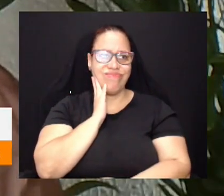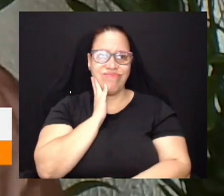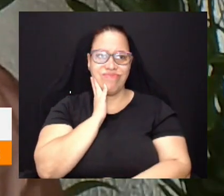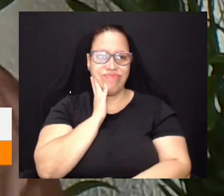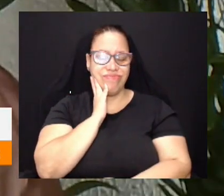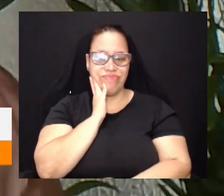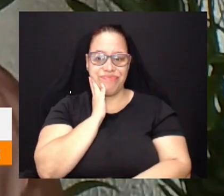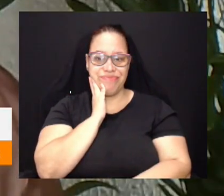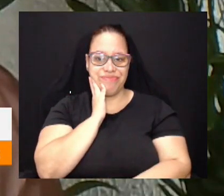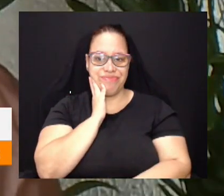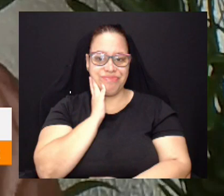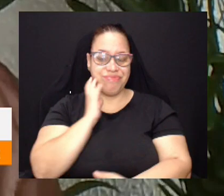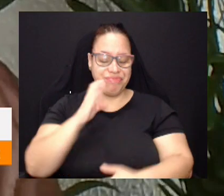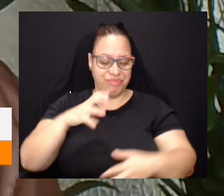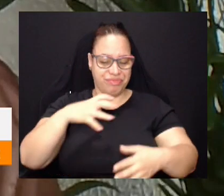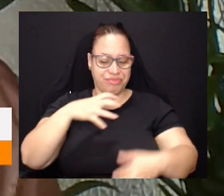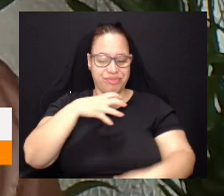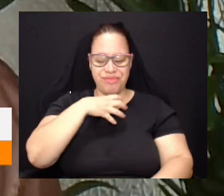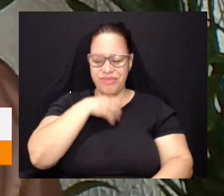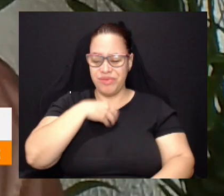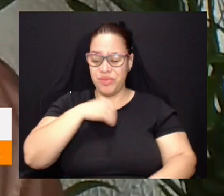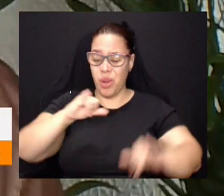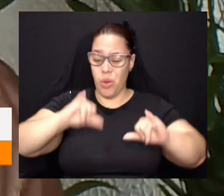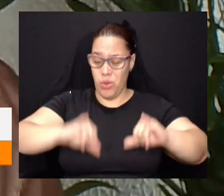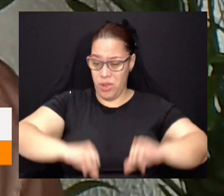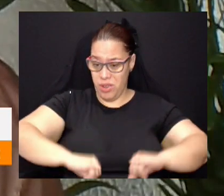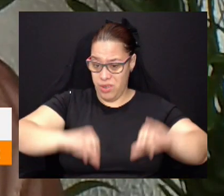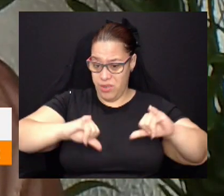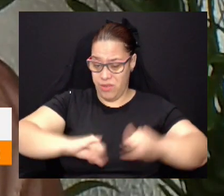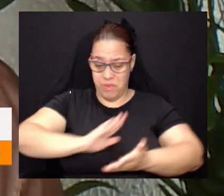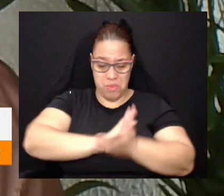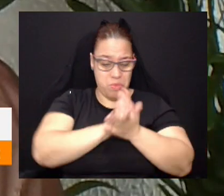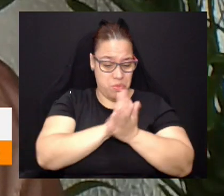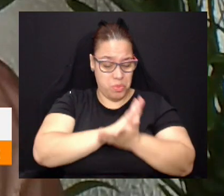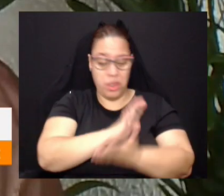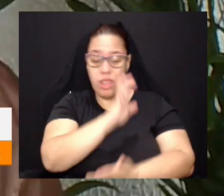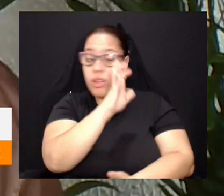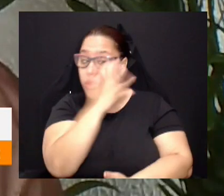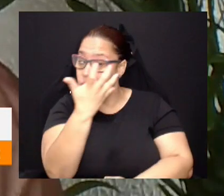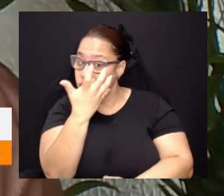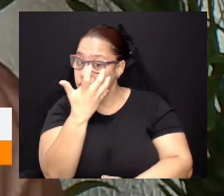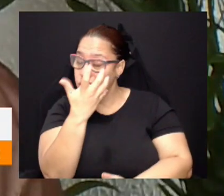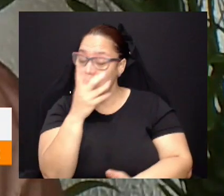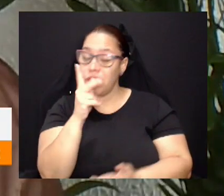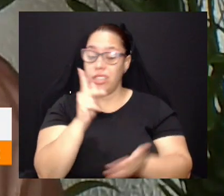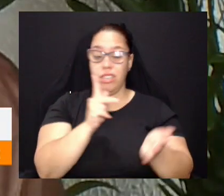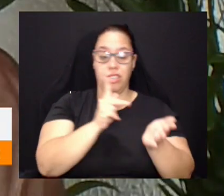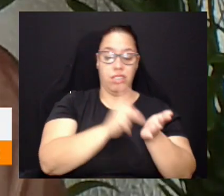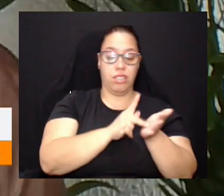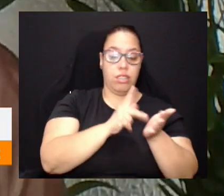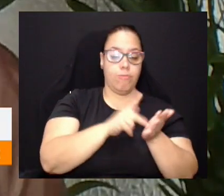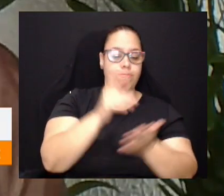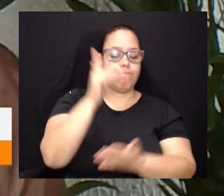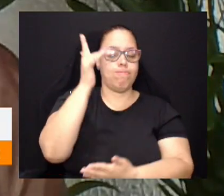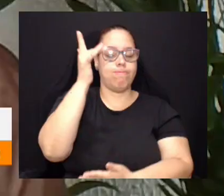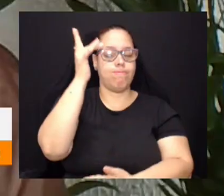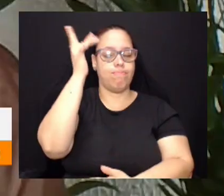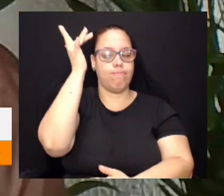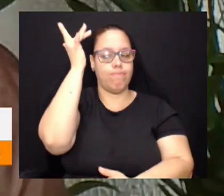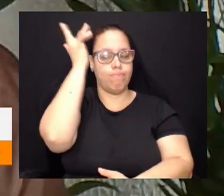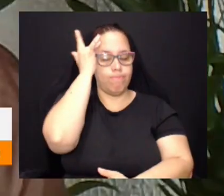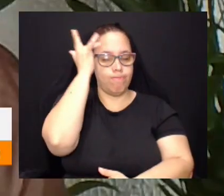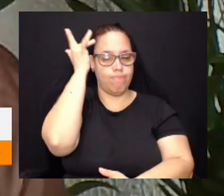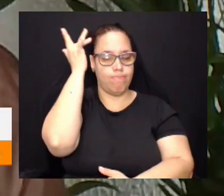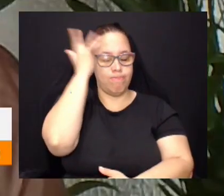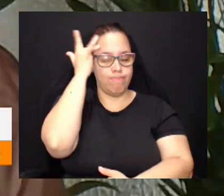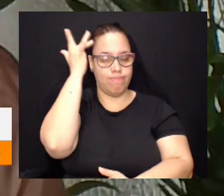feridas elas ocorrem, né? Na verdade, o amadurecimento ele ocorre